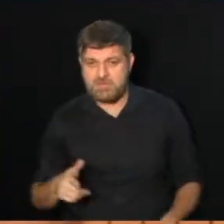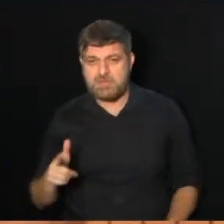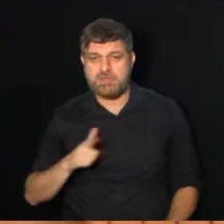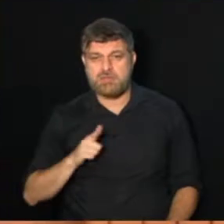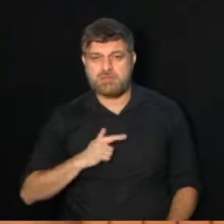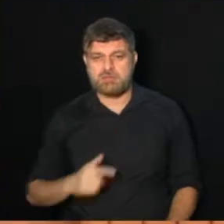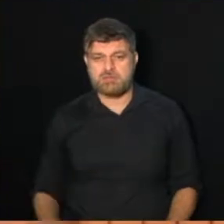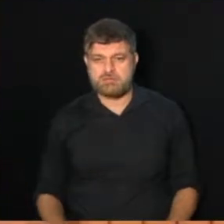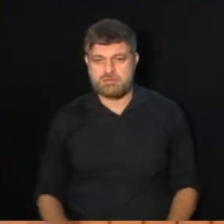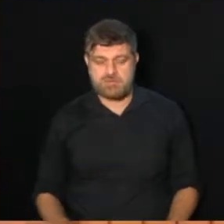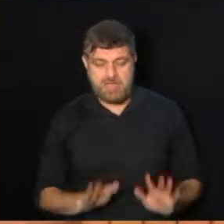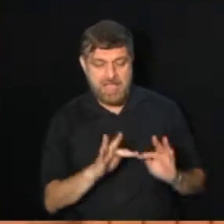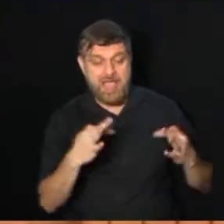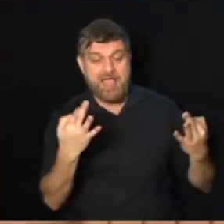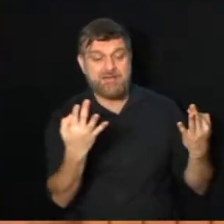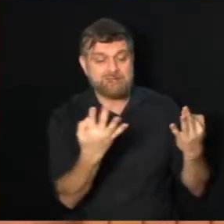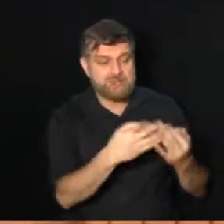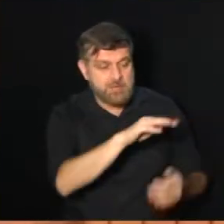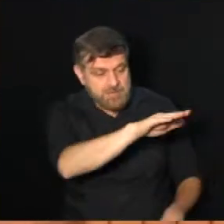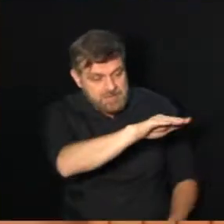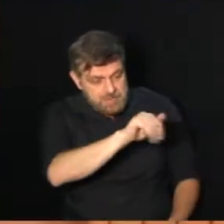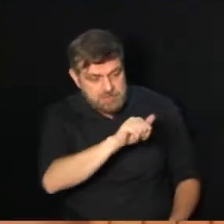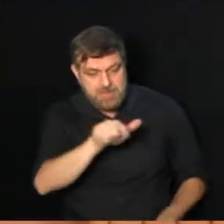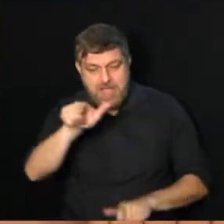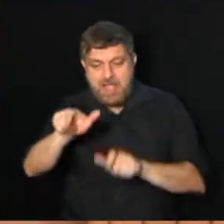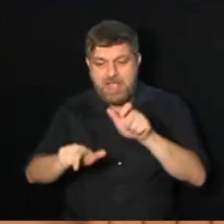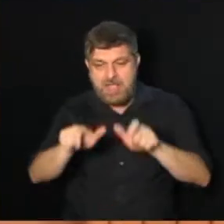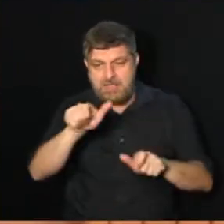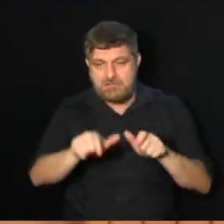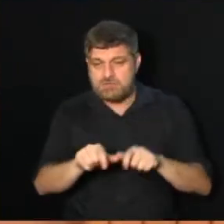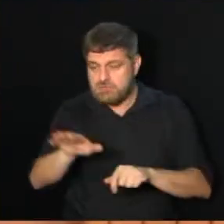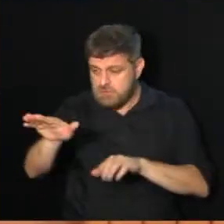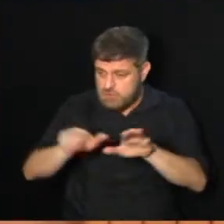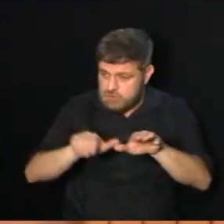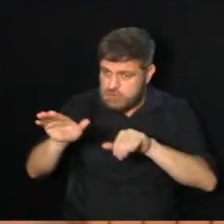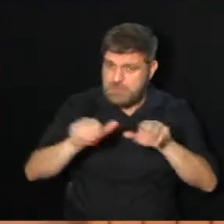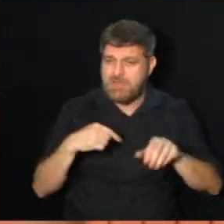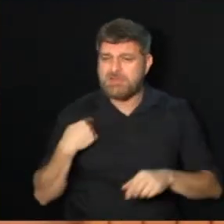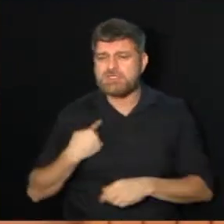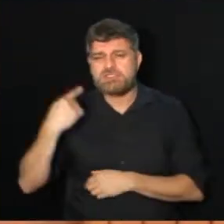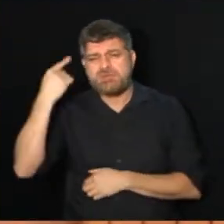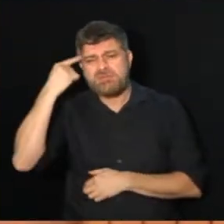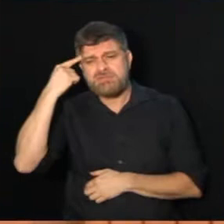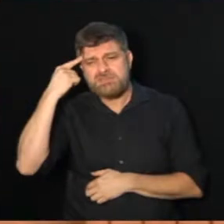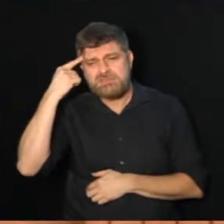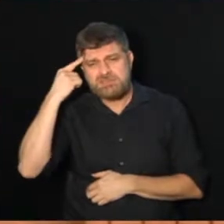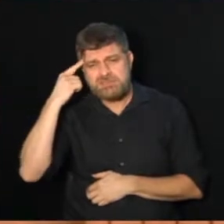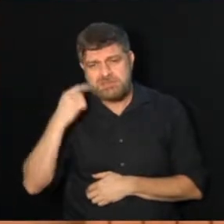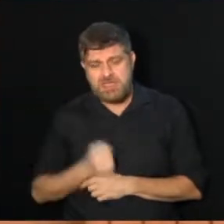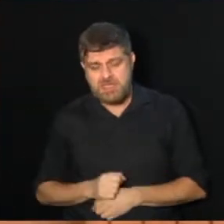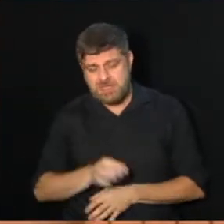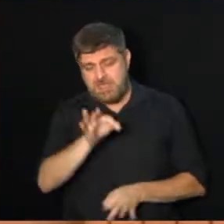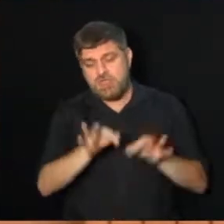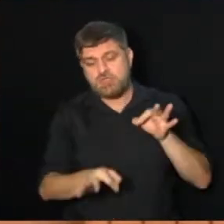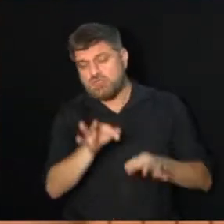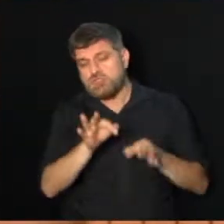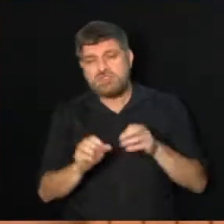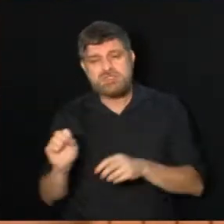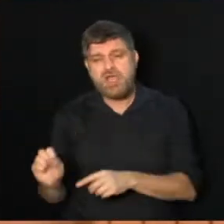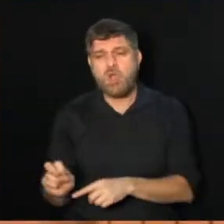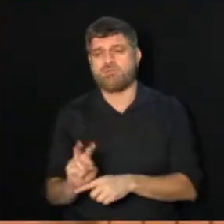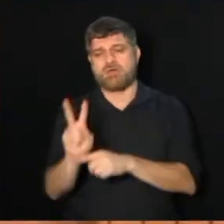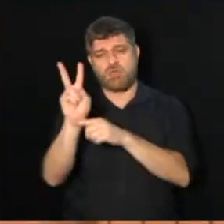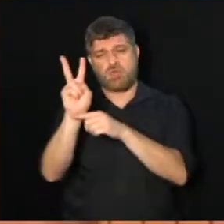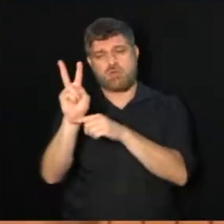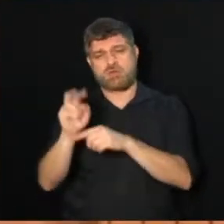chamarmos os familiares, a comunidade, para participar da construção desse valor justiça. Então, nós estamos